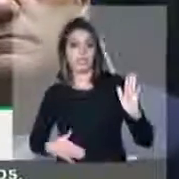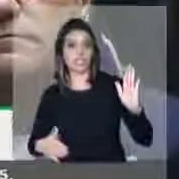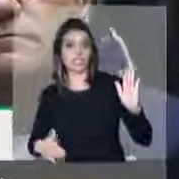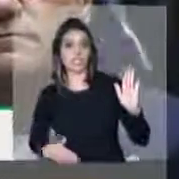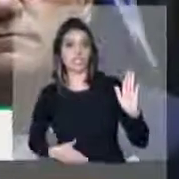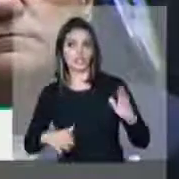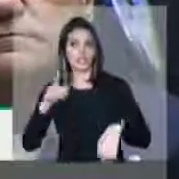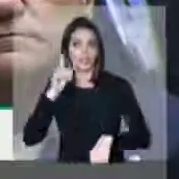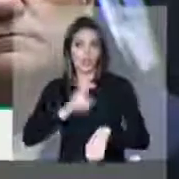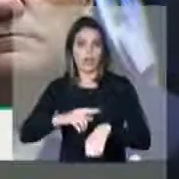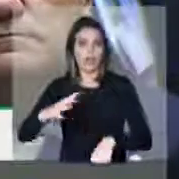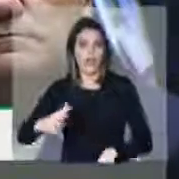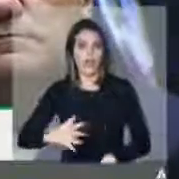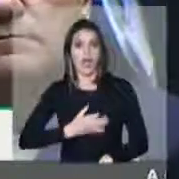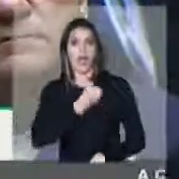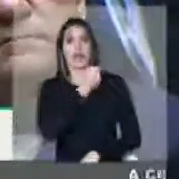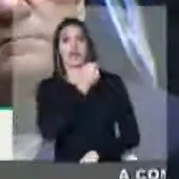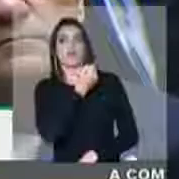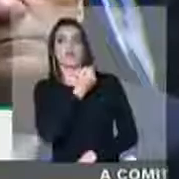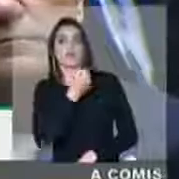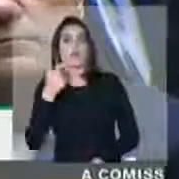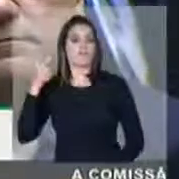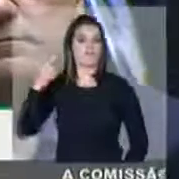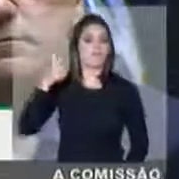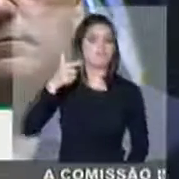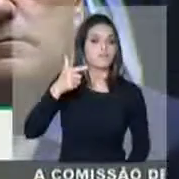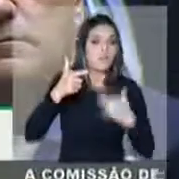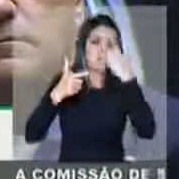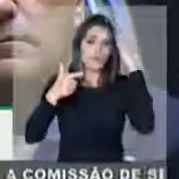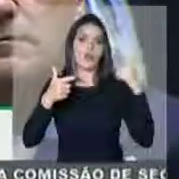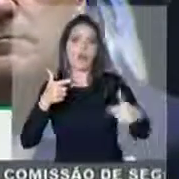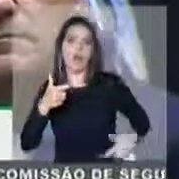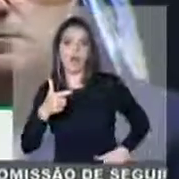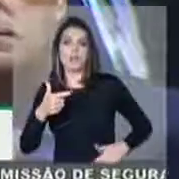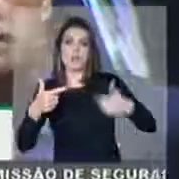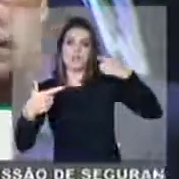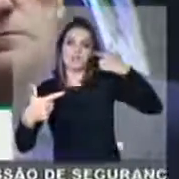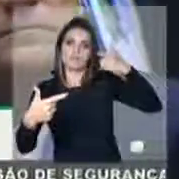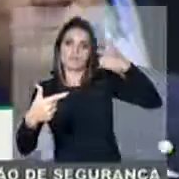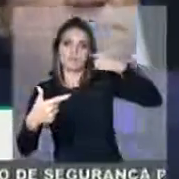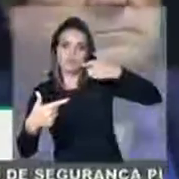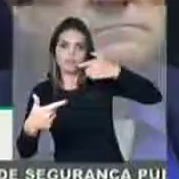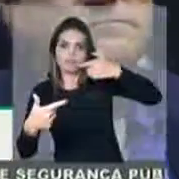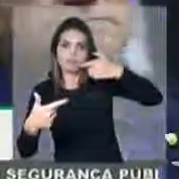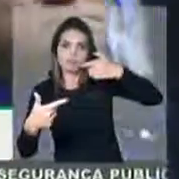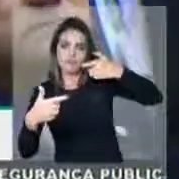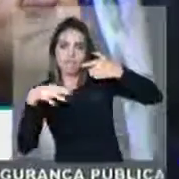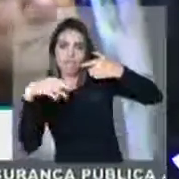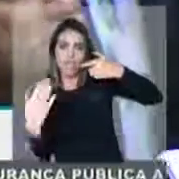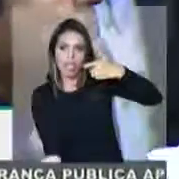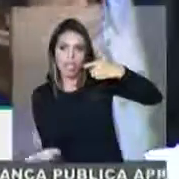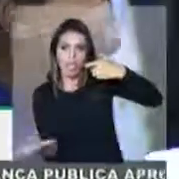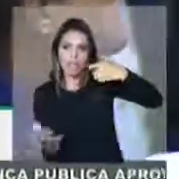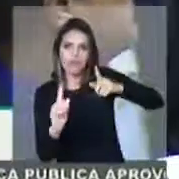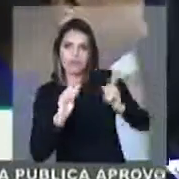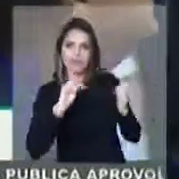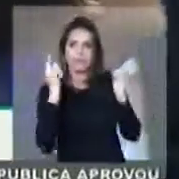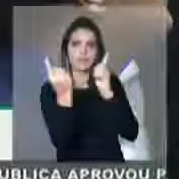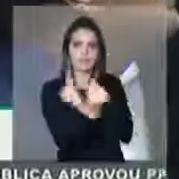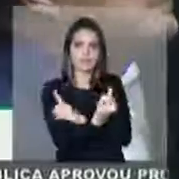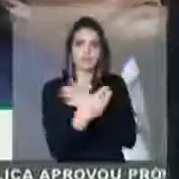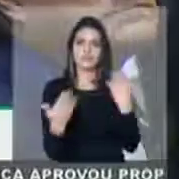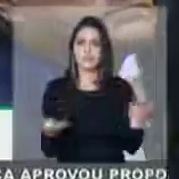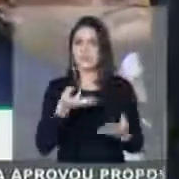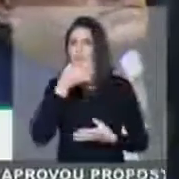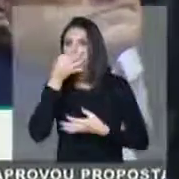ele pode surpreender alguém que, de boa fé, tem uma arma para defender a sua família e inverter o jogo. Então,